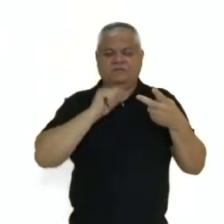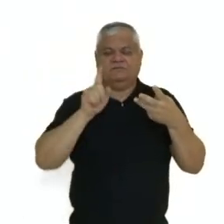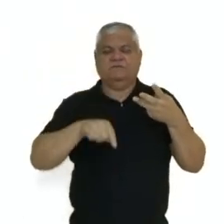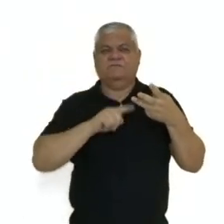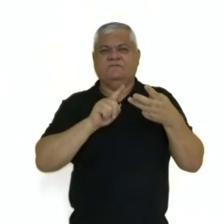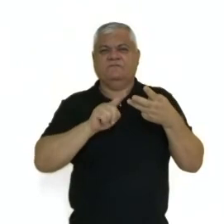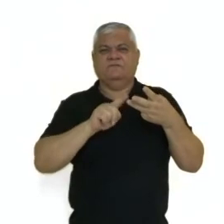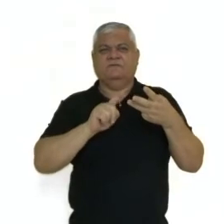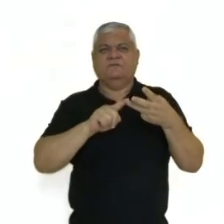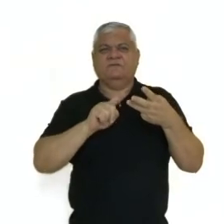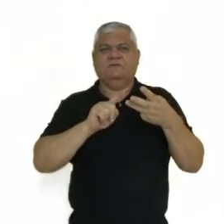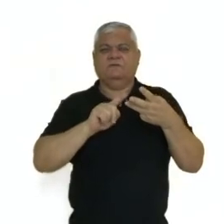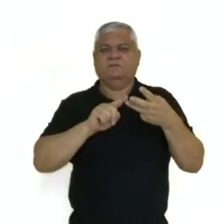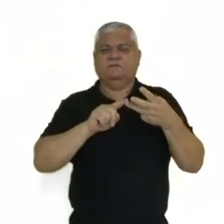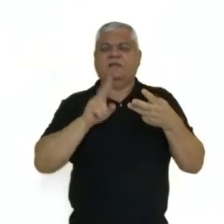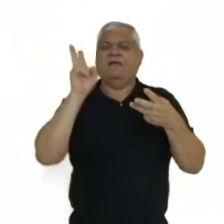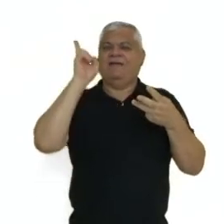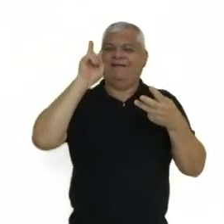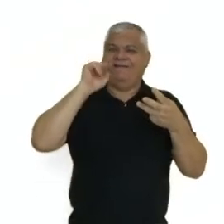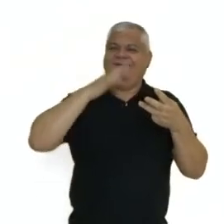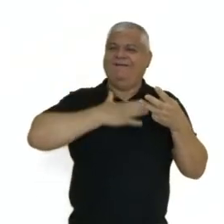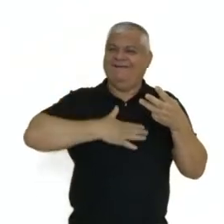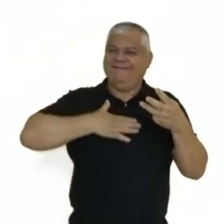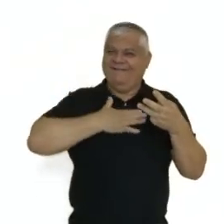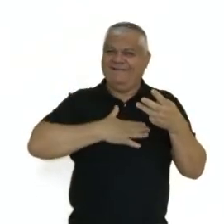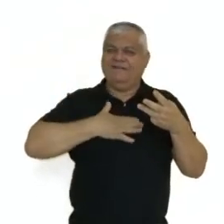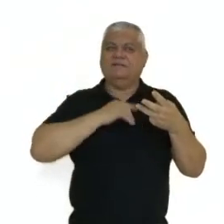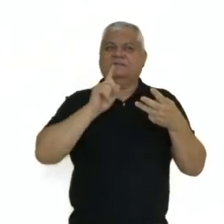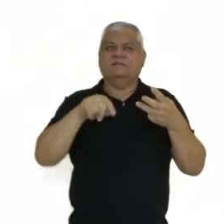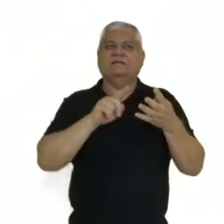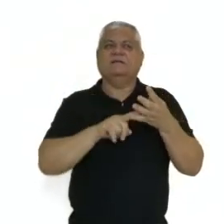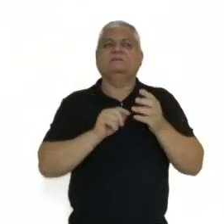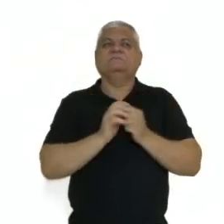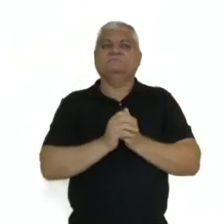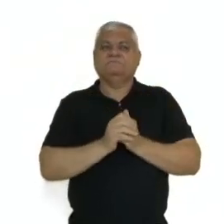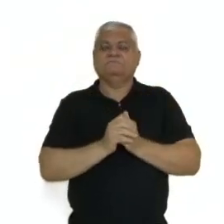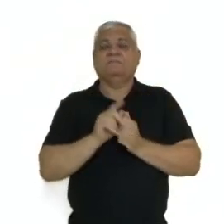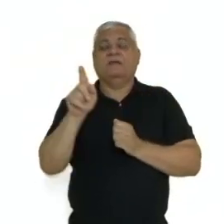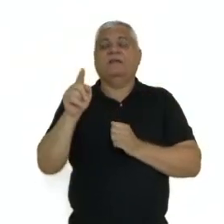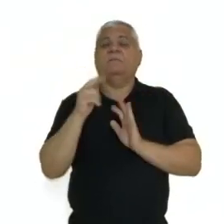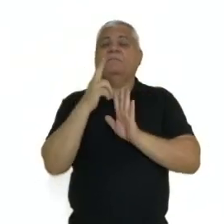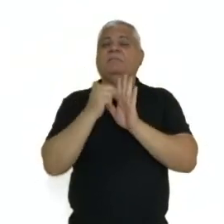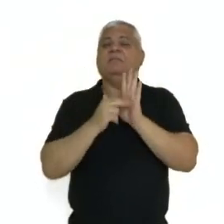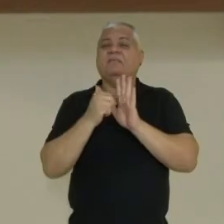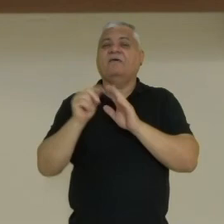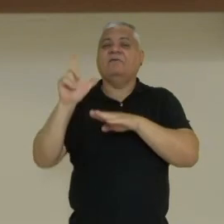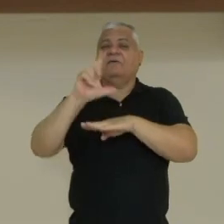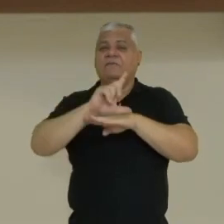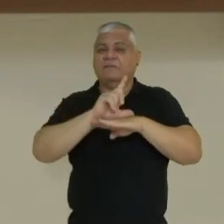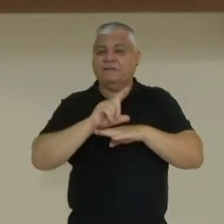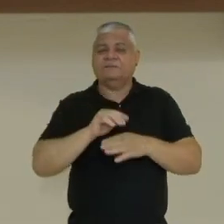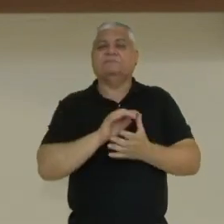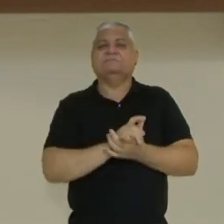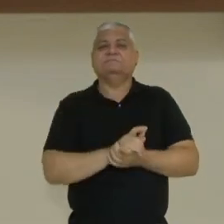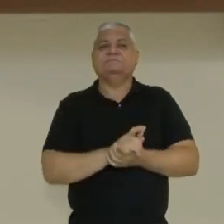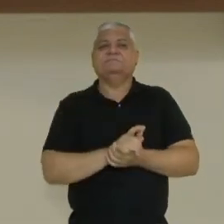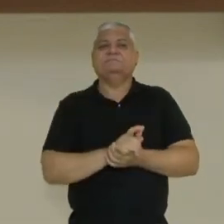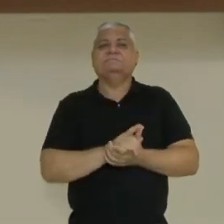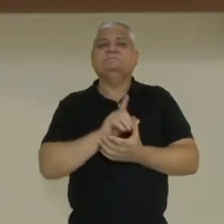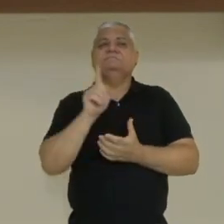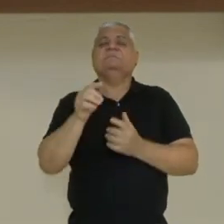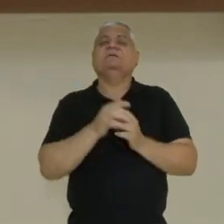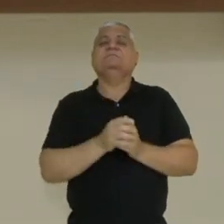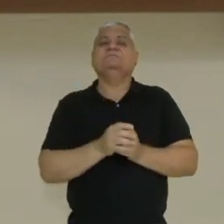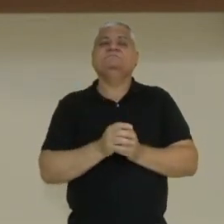linha quase bem pequena, né? Aqui, ó, lembre-se ainda que eu às vezes pintava quadros e você também. E aí ela